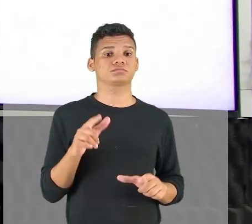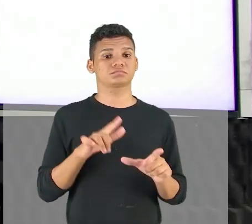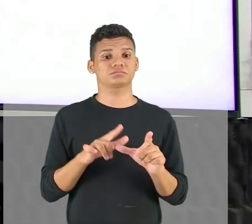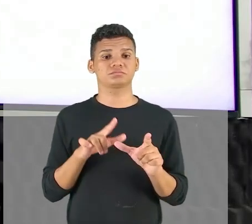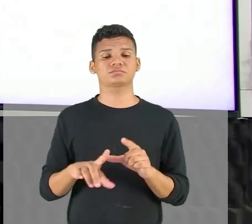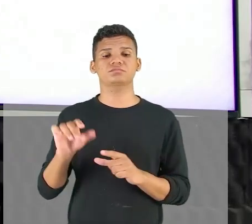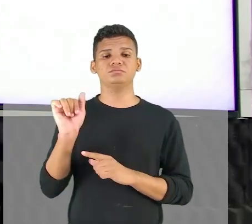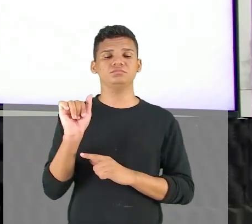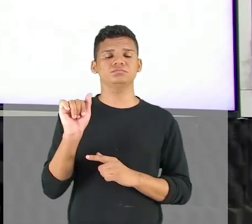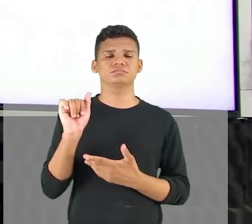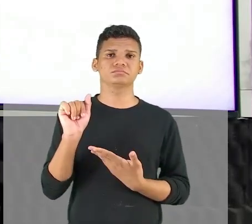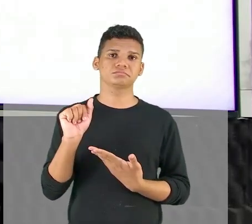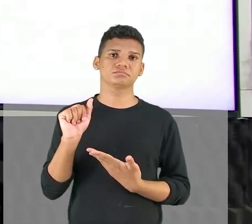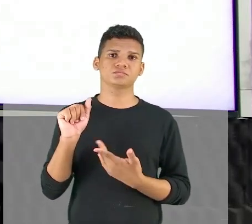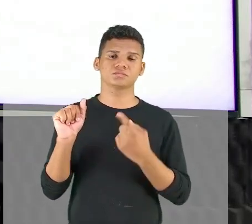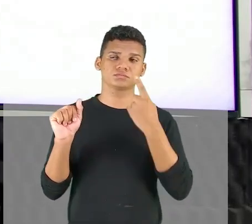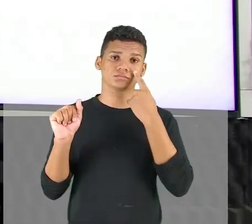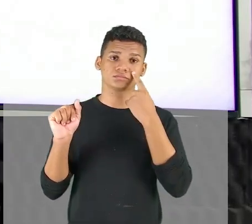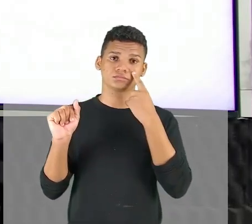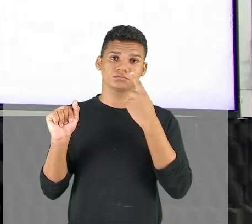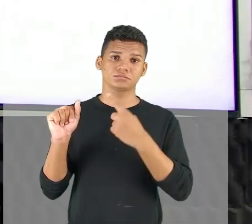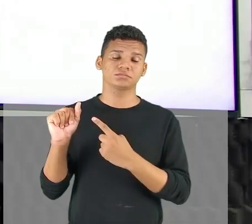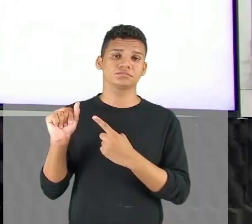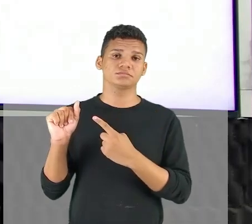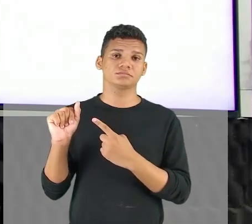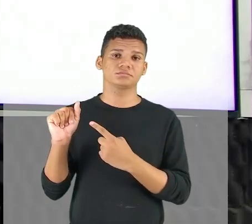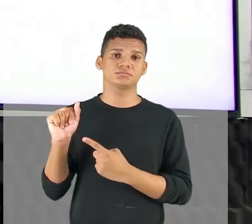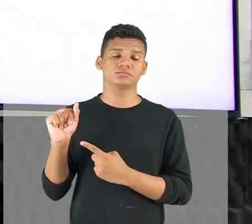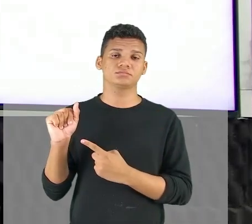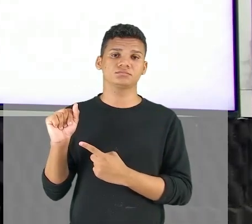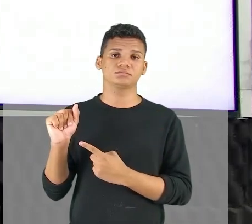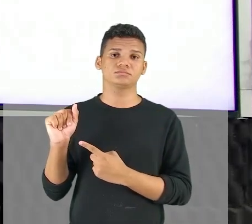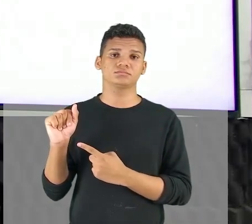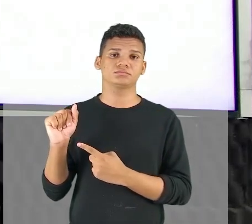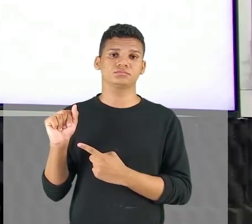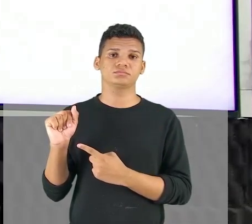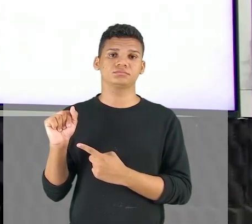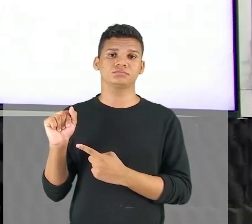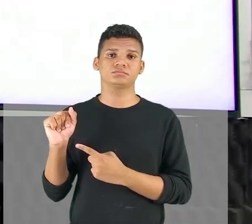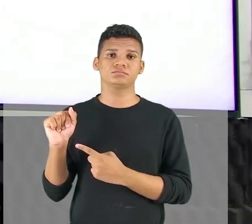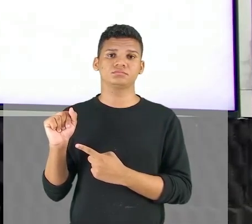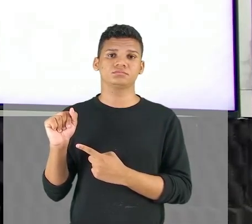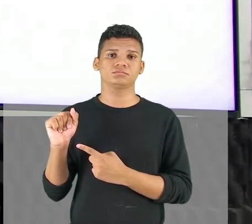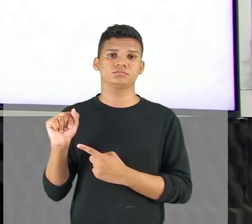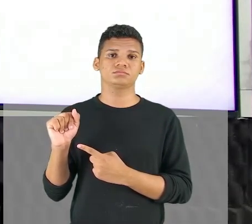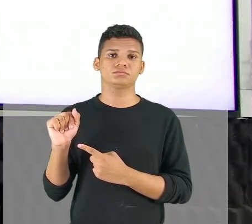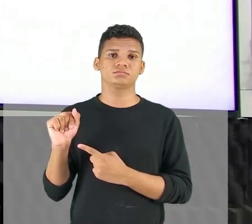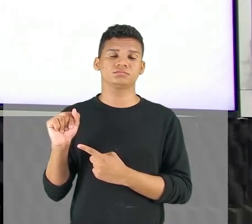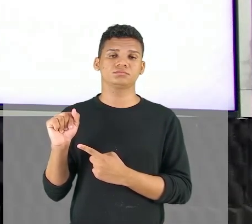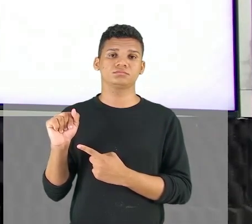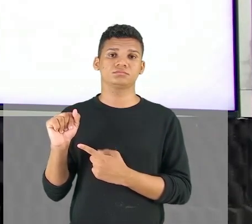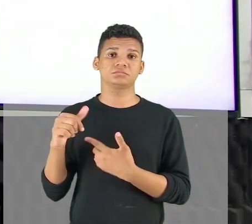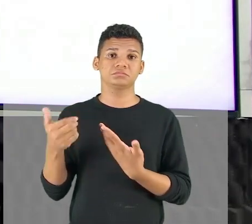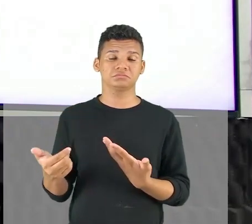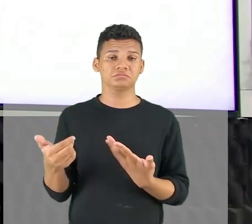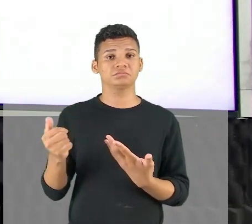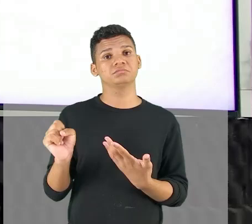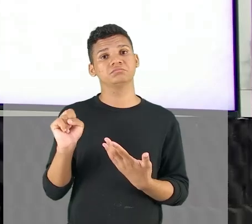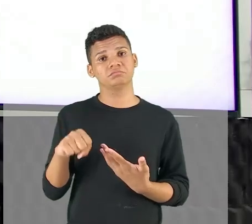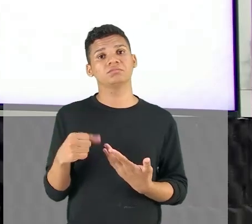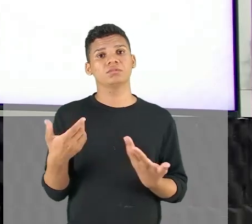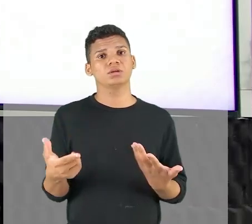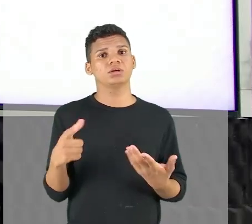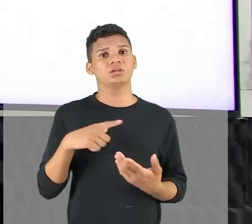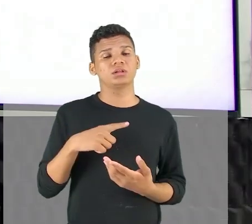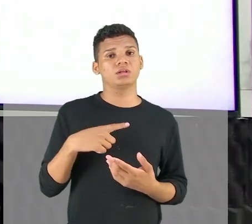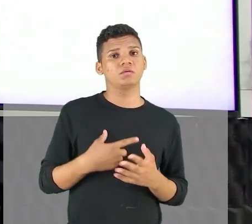letra A. Desarticularam a moral histórica, impedindo a vontade de potência subjetiva no Ocidente. Bom, desarticularam sim a